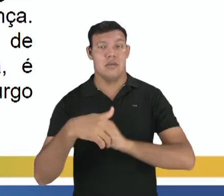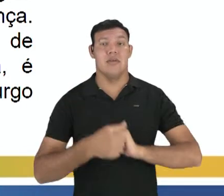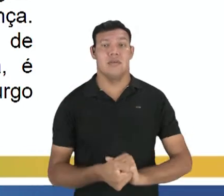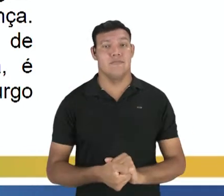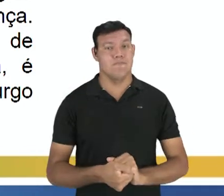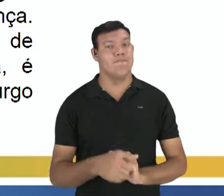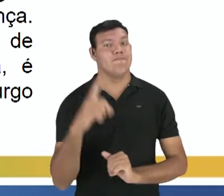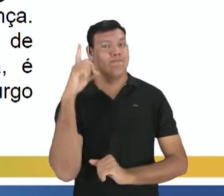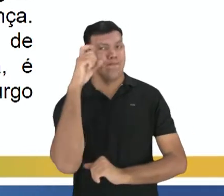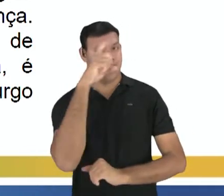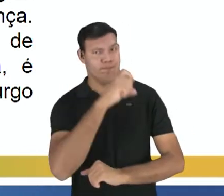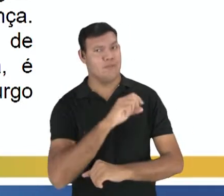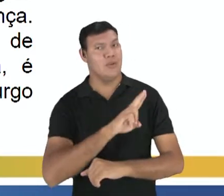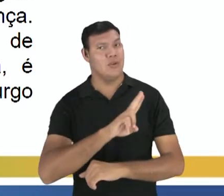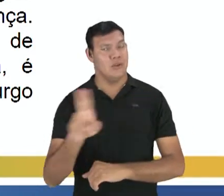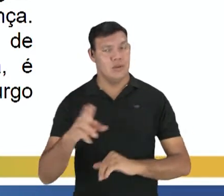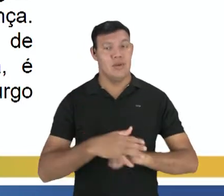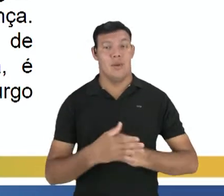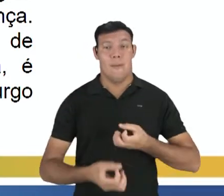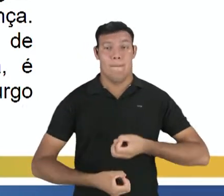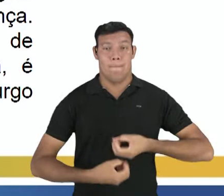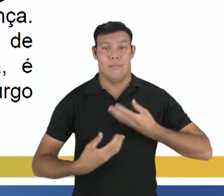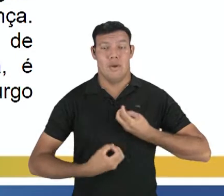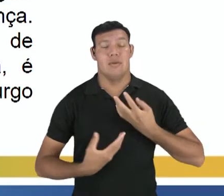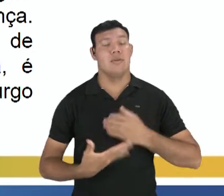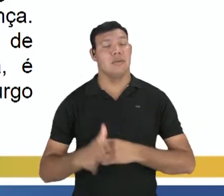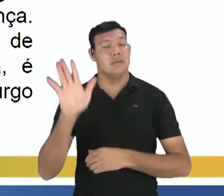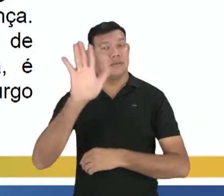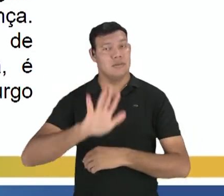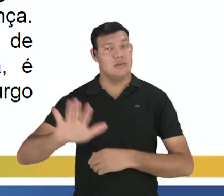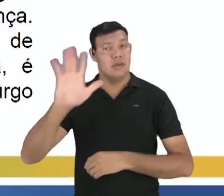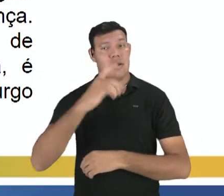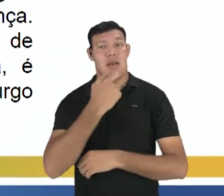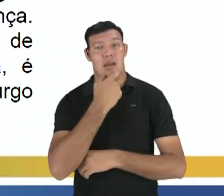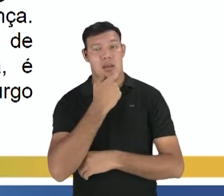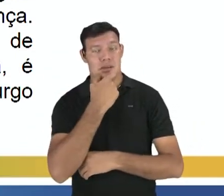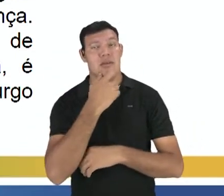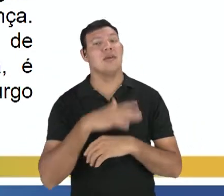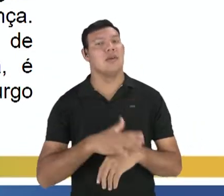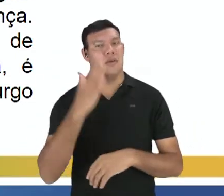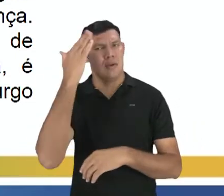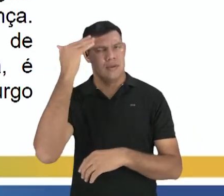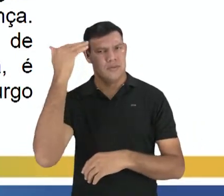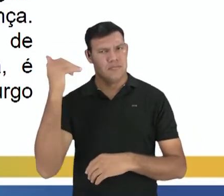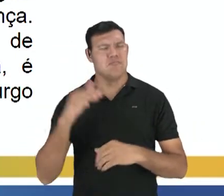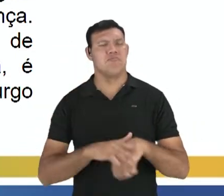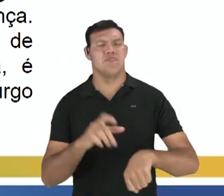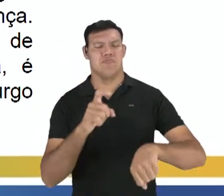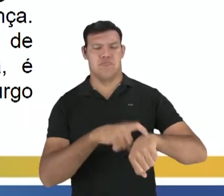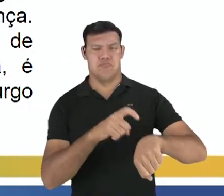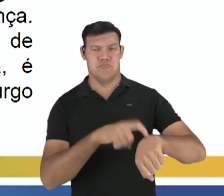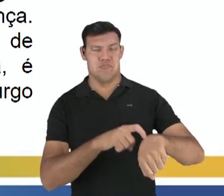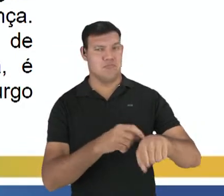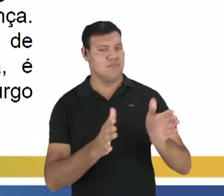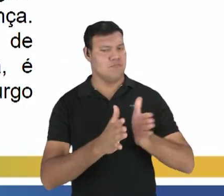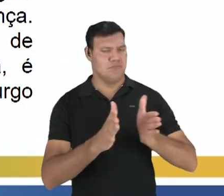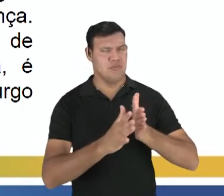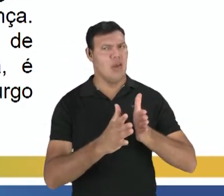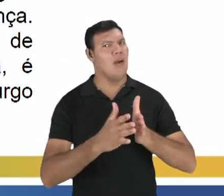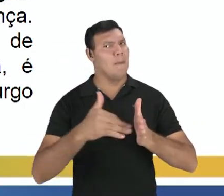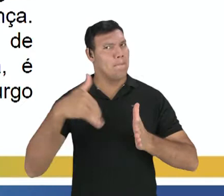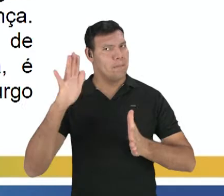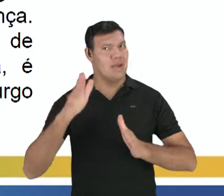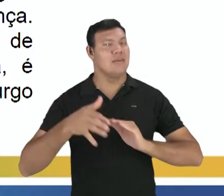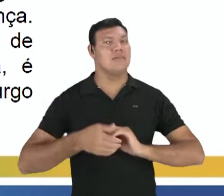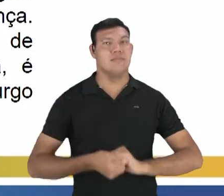nacional da Inglaterra. É considerado o maior dramaturgo de todos os tempos. Então,